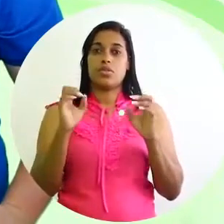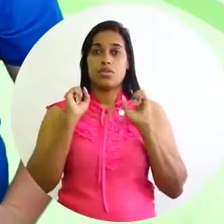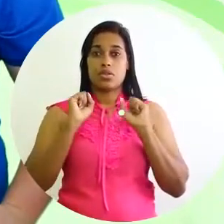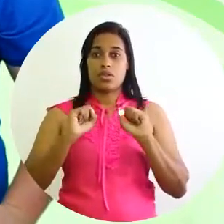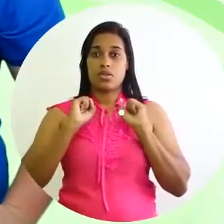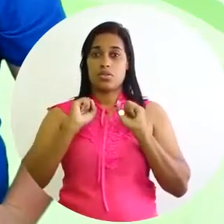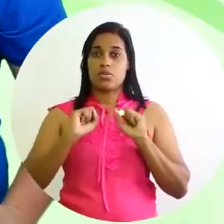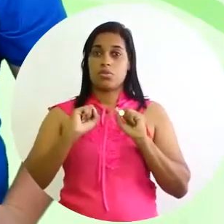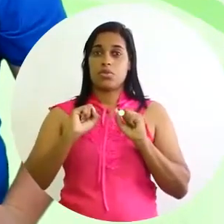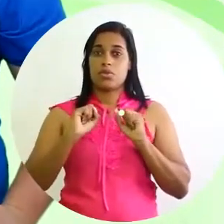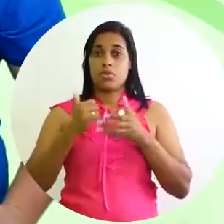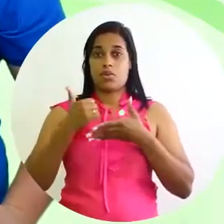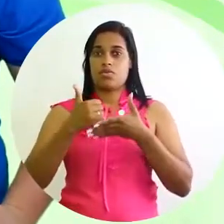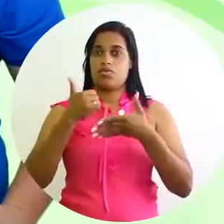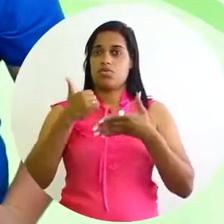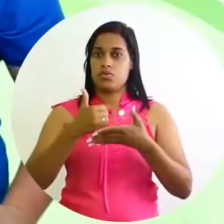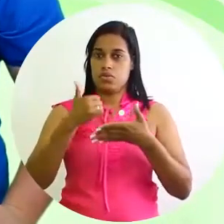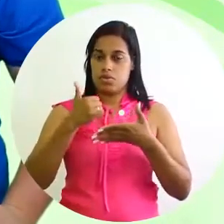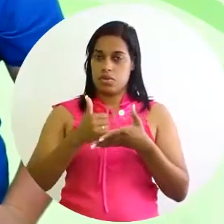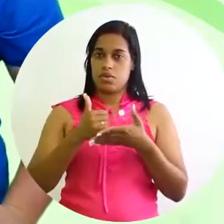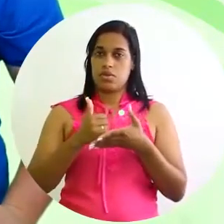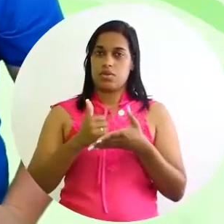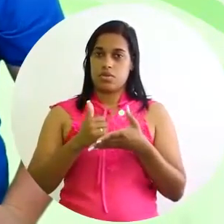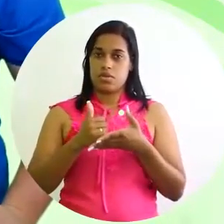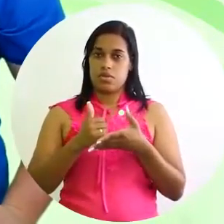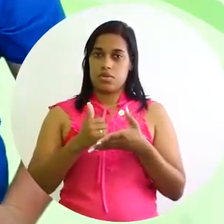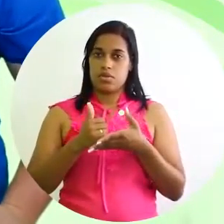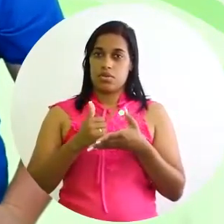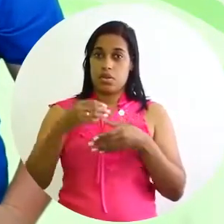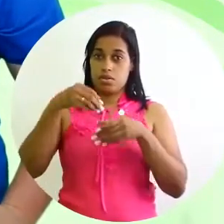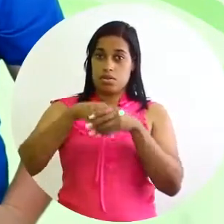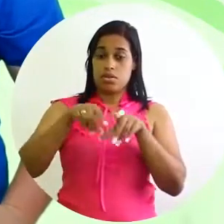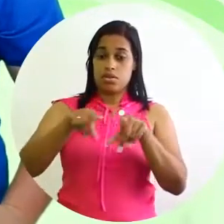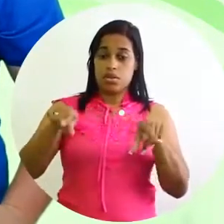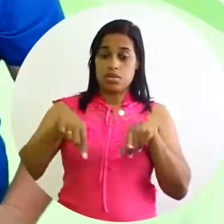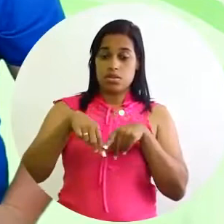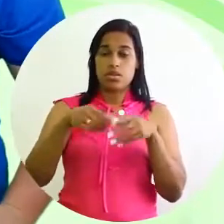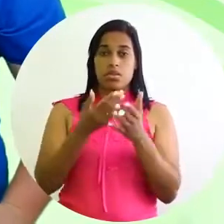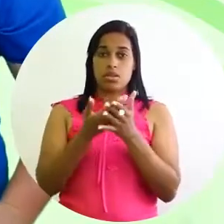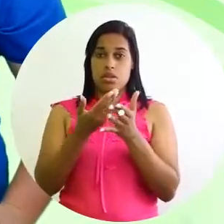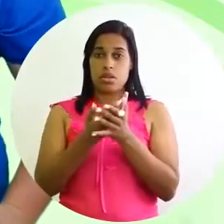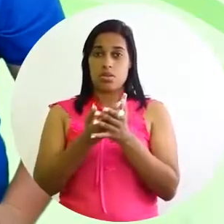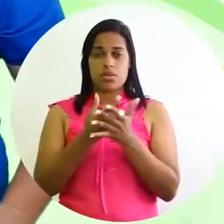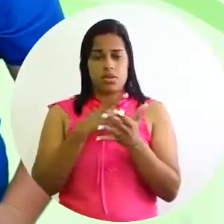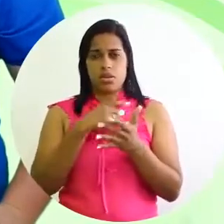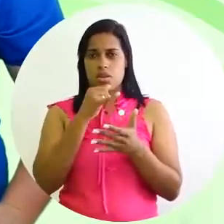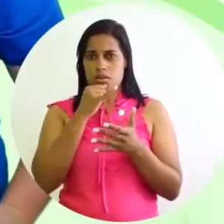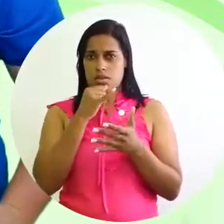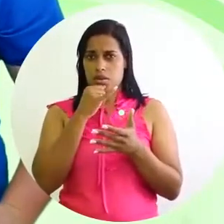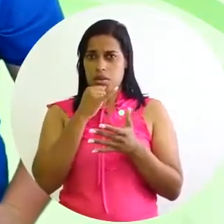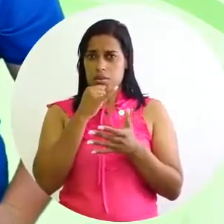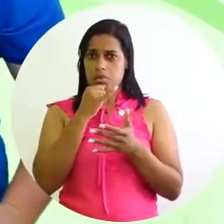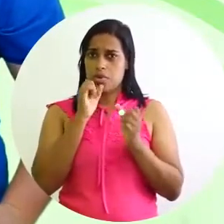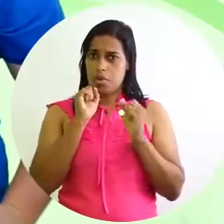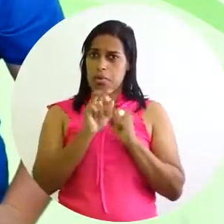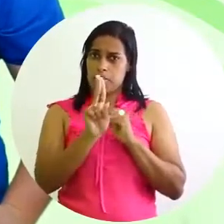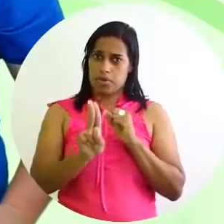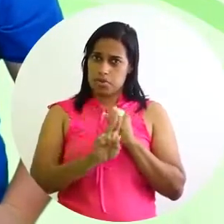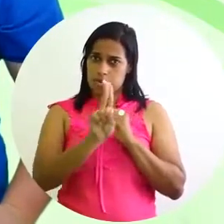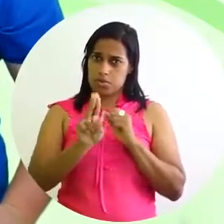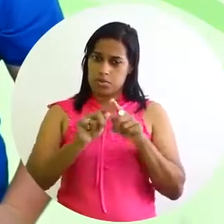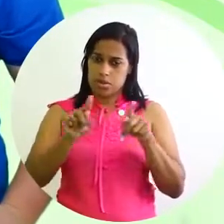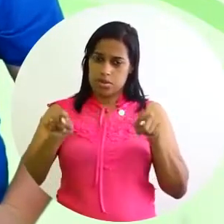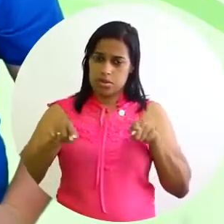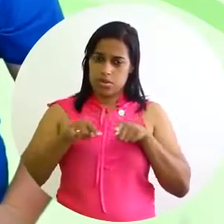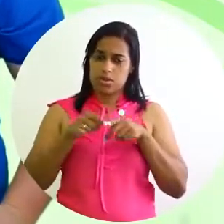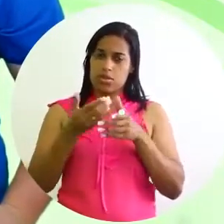elas podem colaborar para dentro da sala de aula? Assim, você tem algum exemplo que a gente pode usar